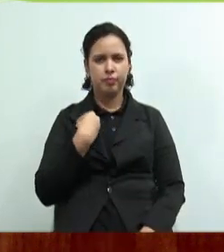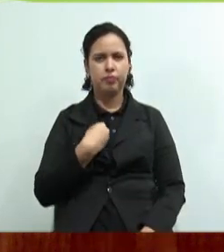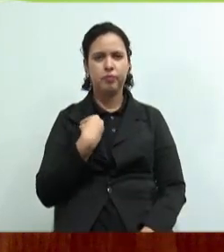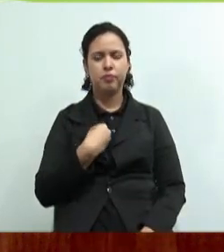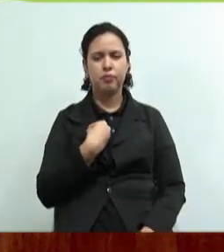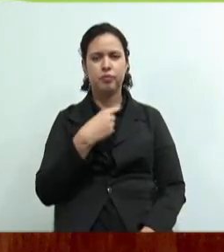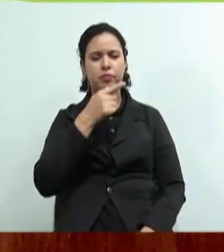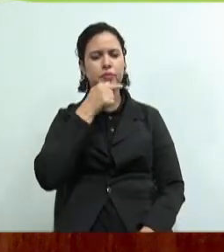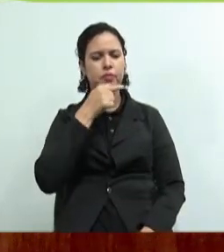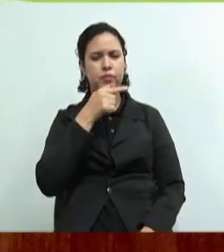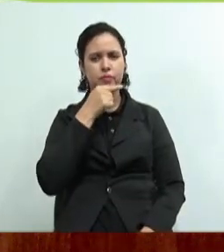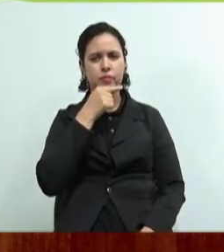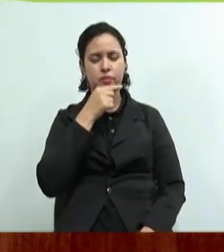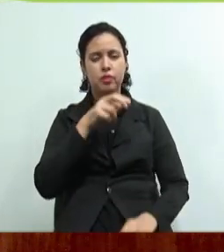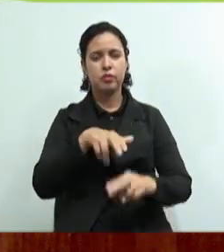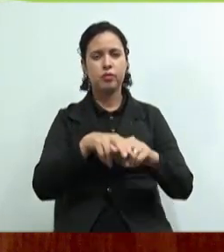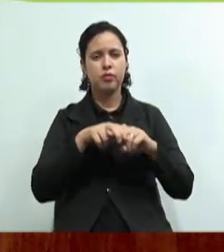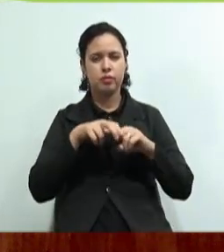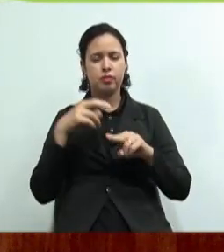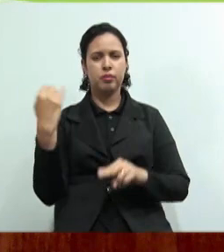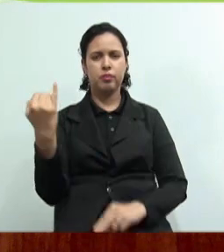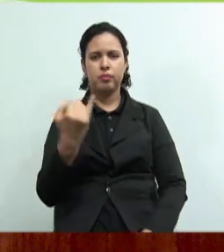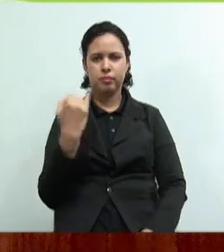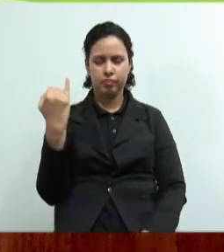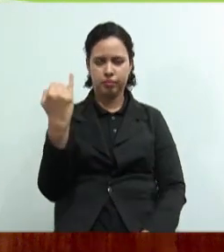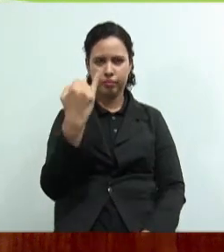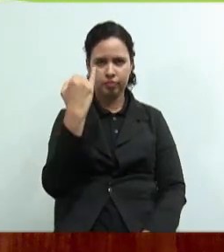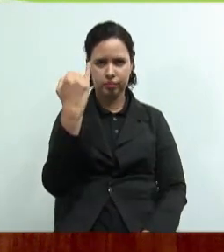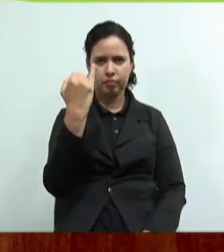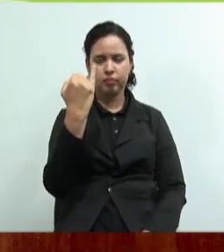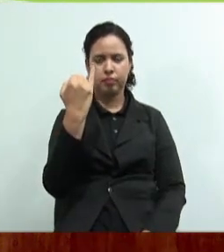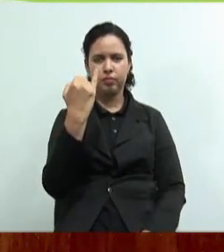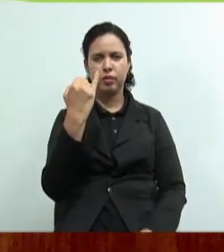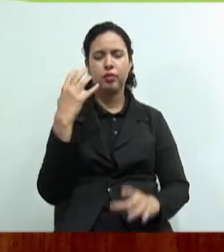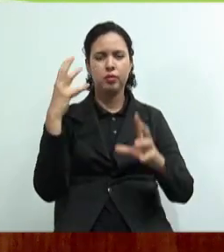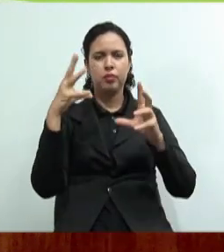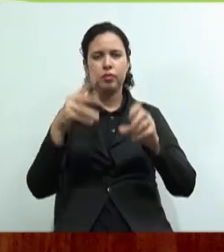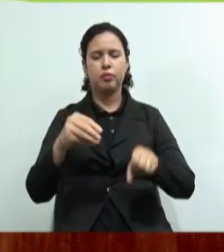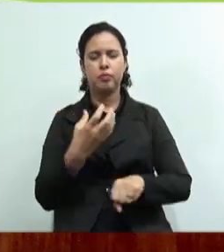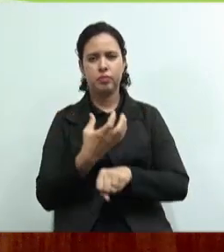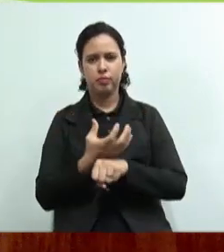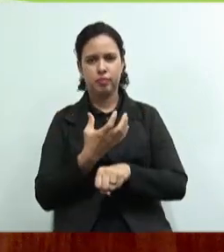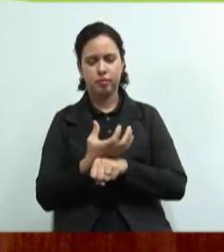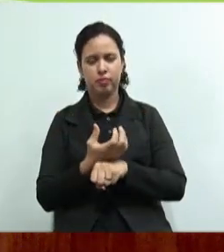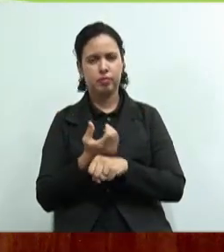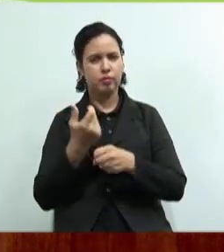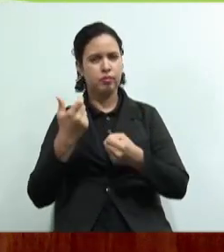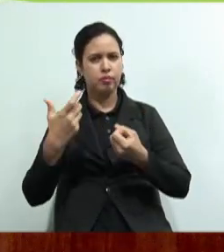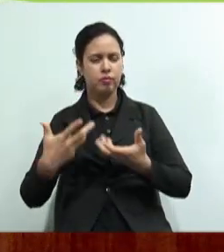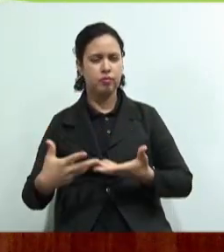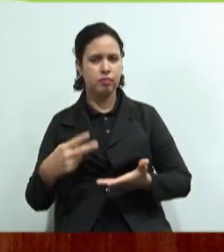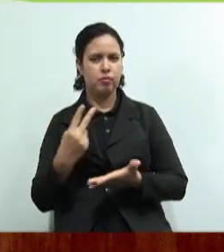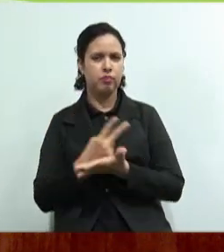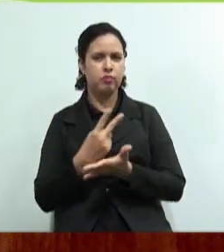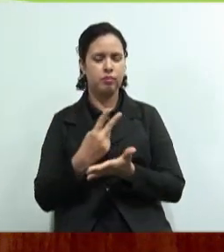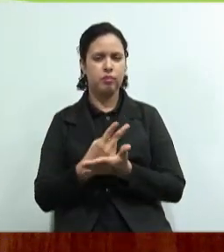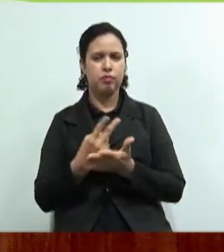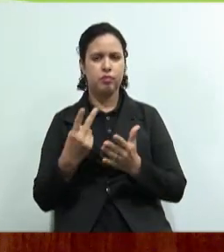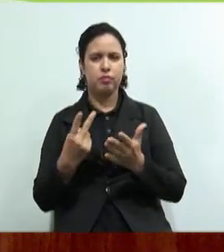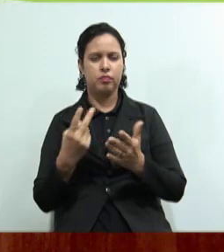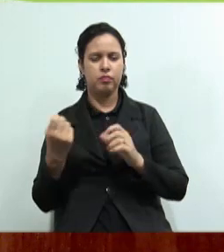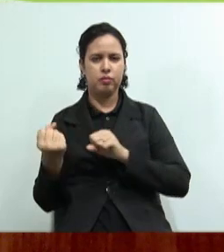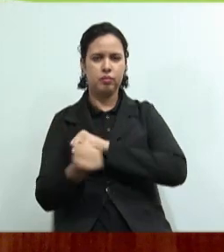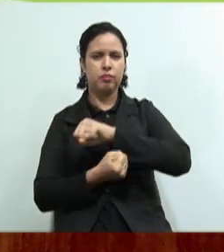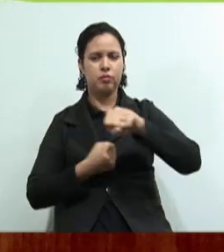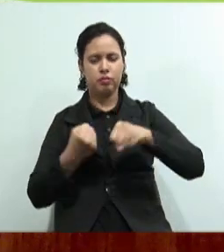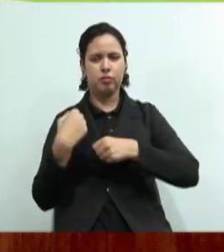nossa água. Por isso, tanta importância, por isso em todas as disciplinas praticamente nós falamos sempre sobre sustentabilidade, sobre